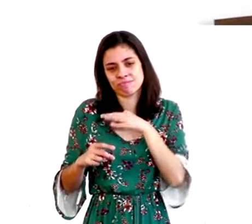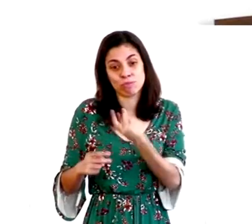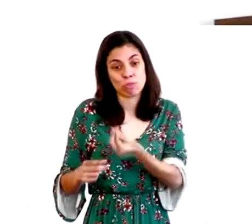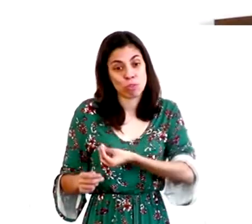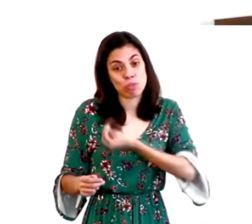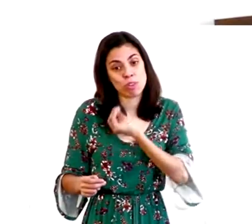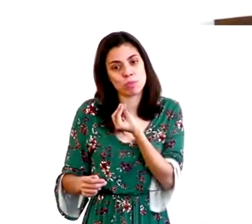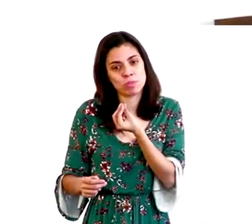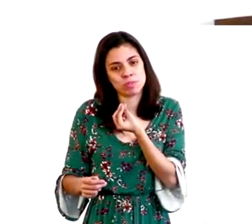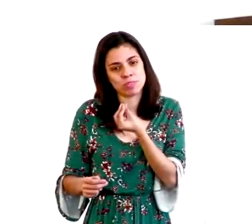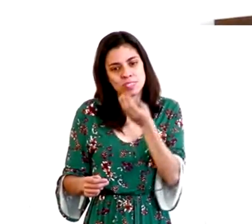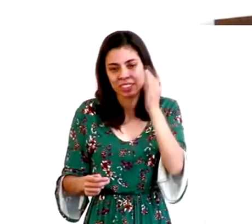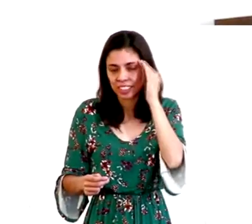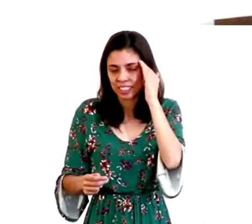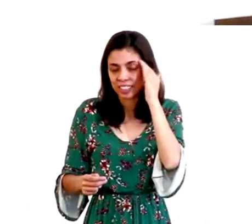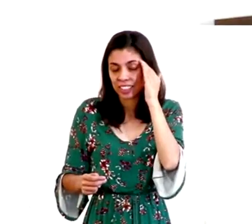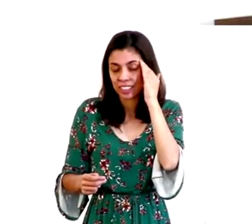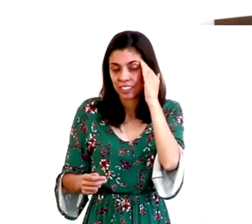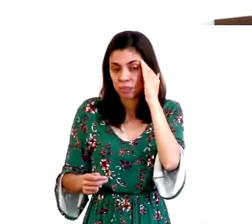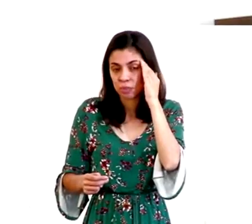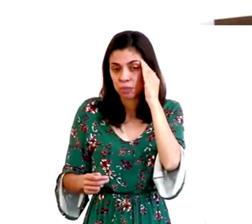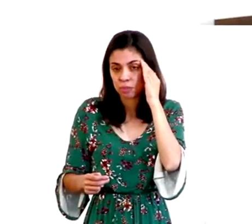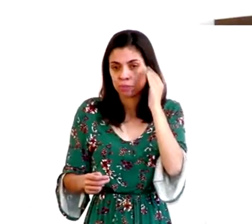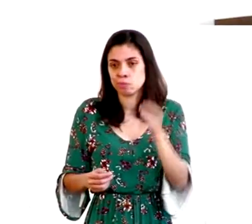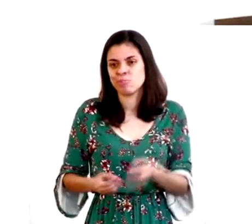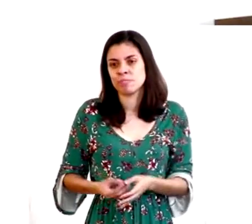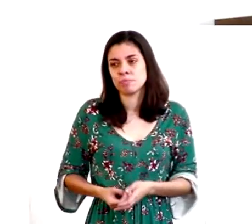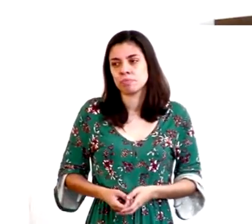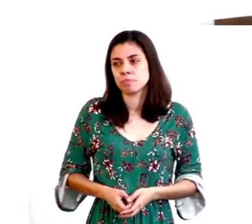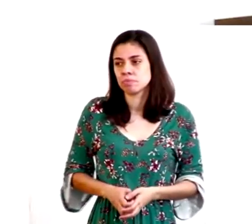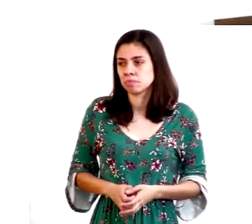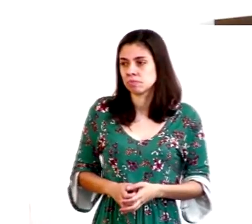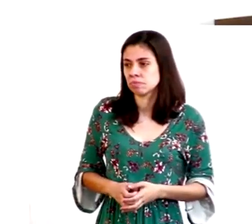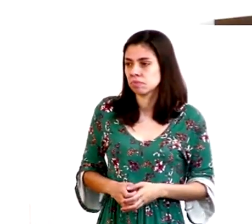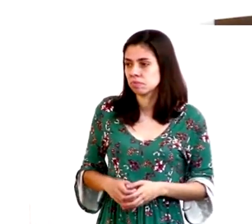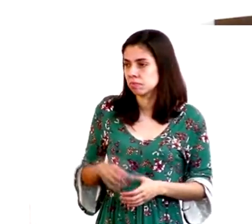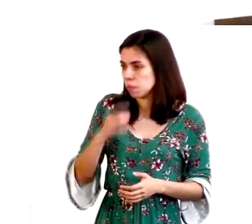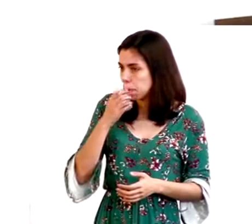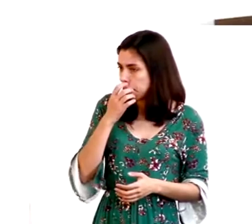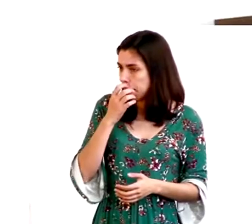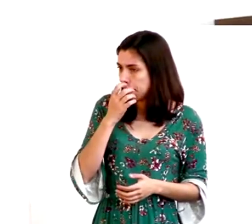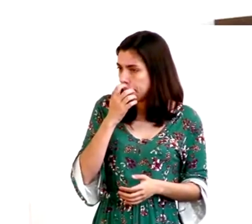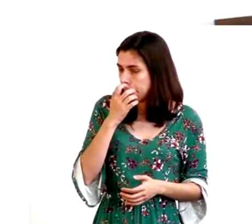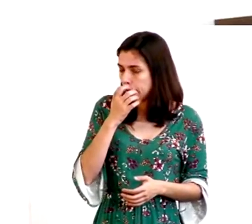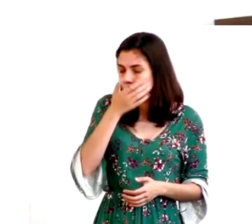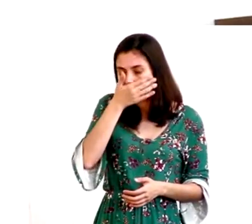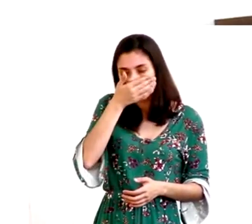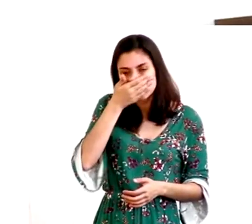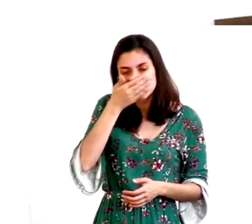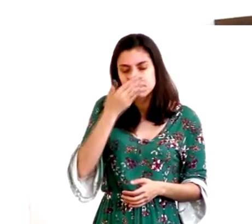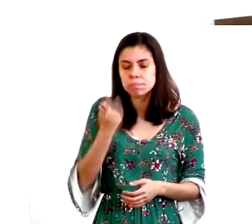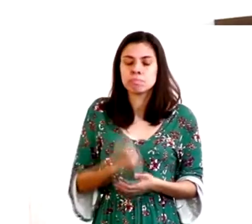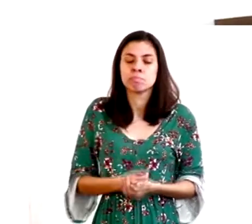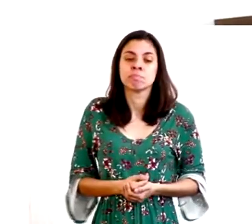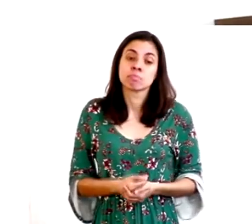estes ensinos em nossa vida. Portanto, certamente, aumentar a culpa de sua